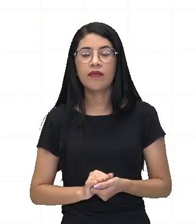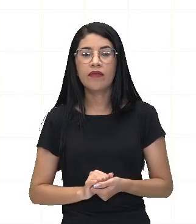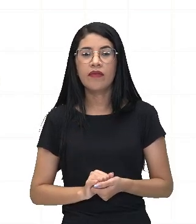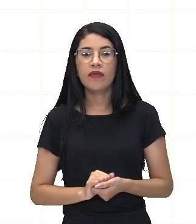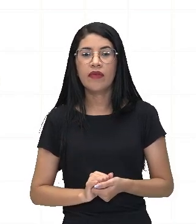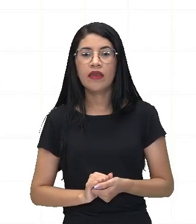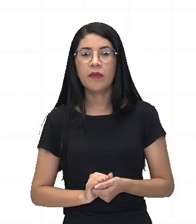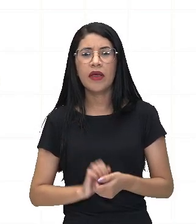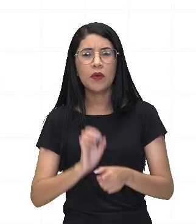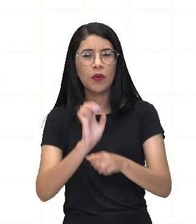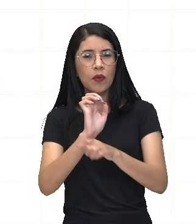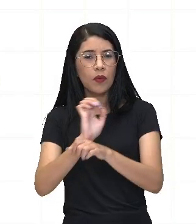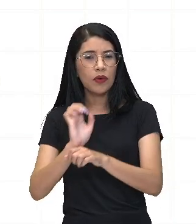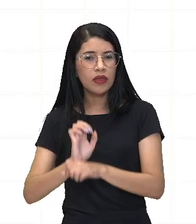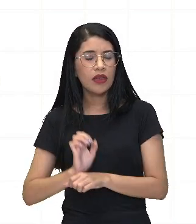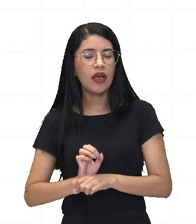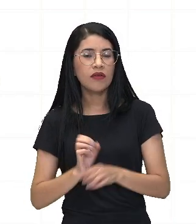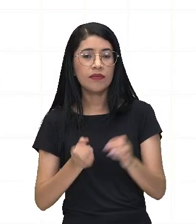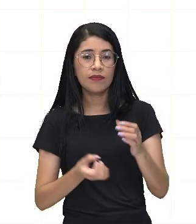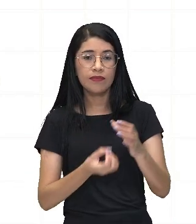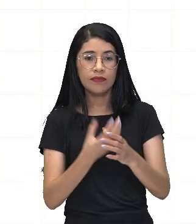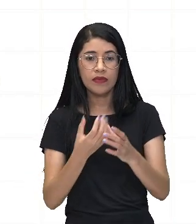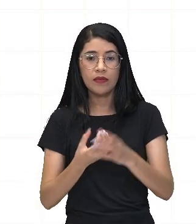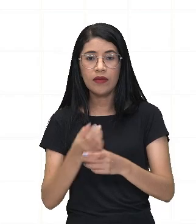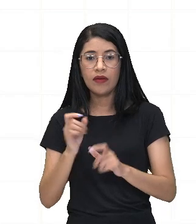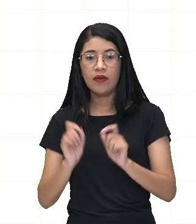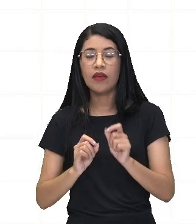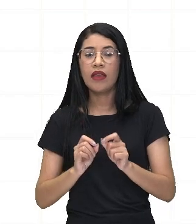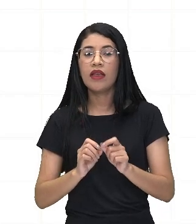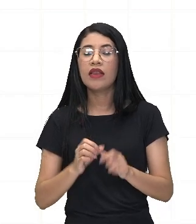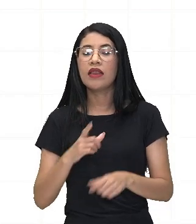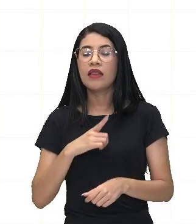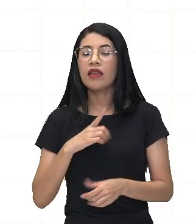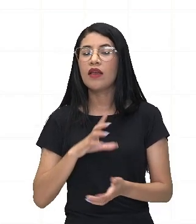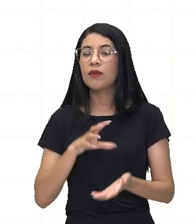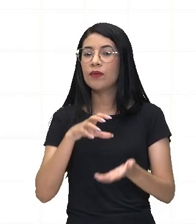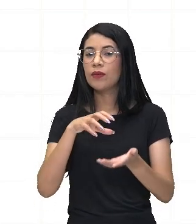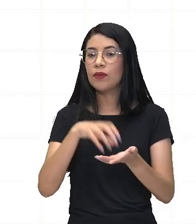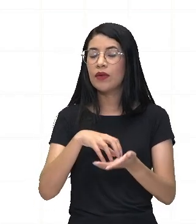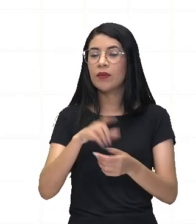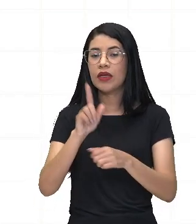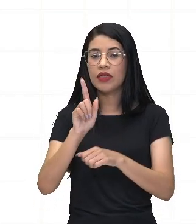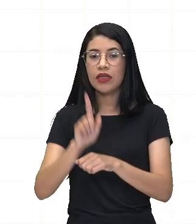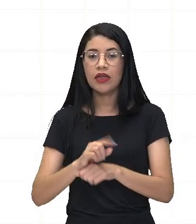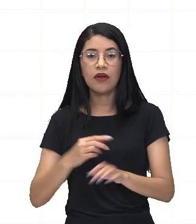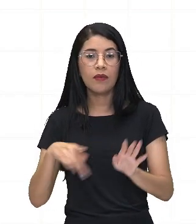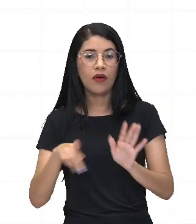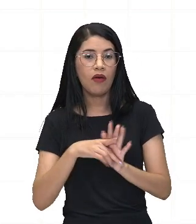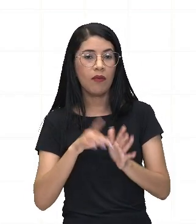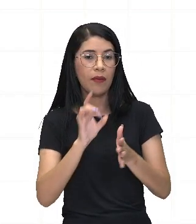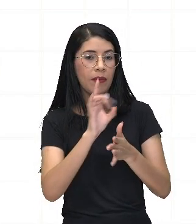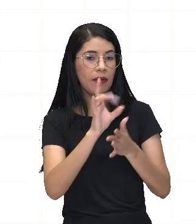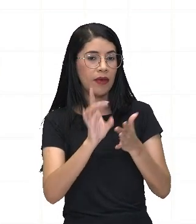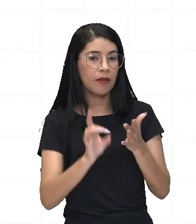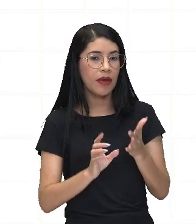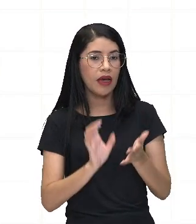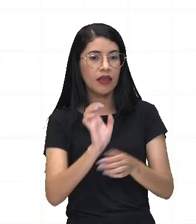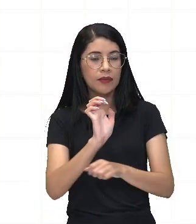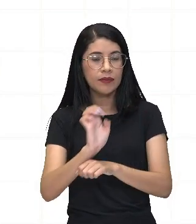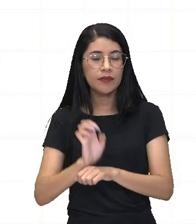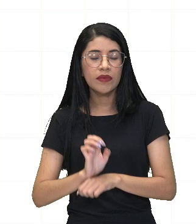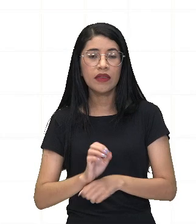pelos estados e os municípios, elas terão seus órgãos de gestão próprios. Então, atualmente,